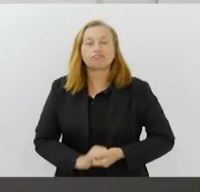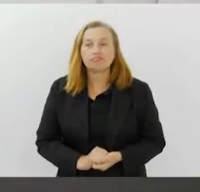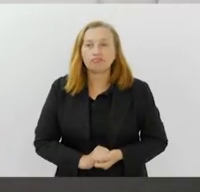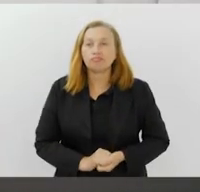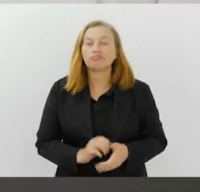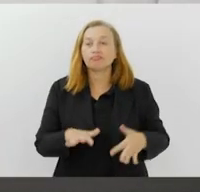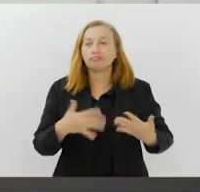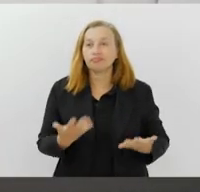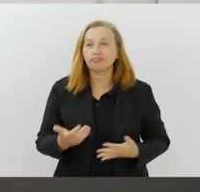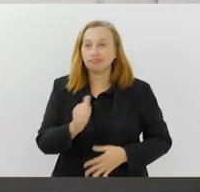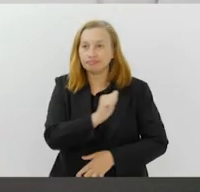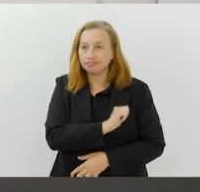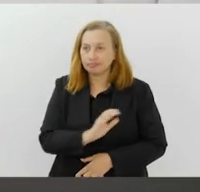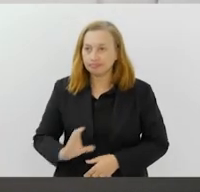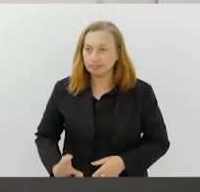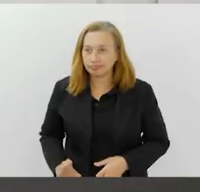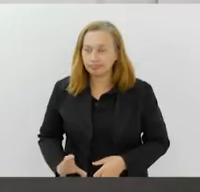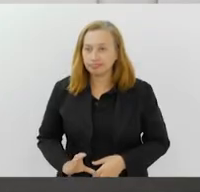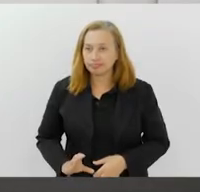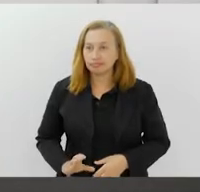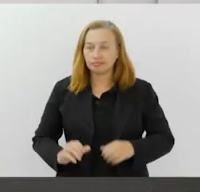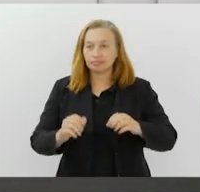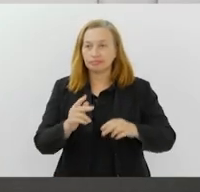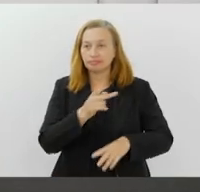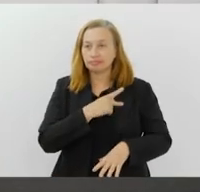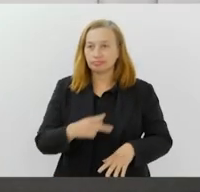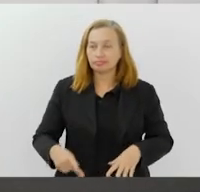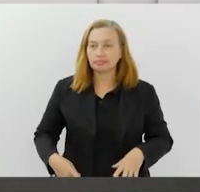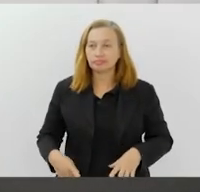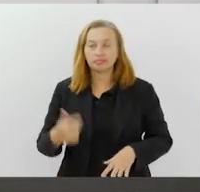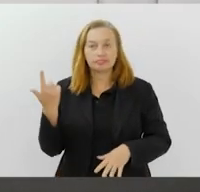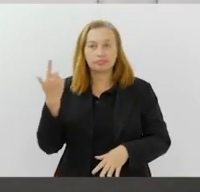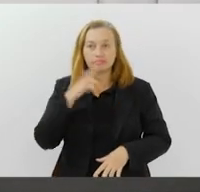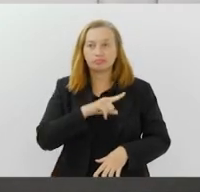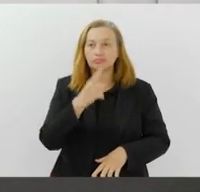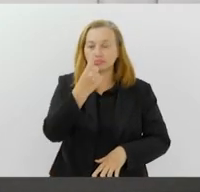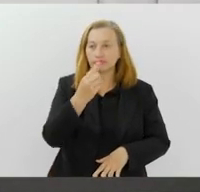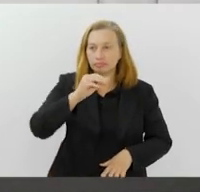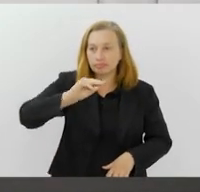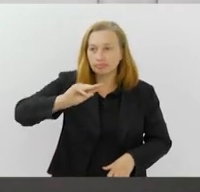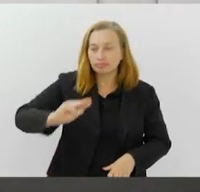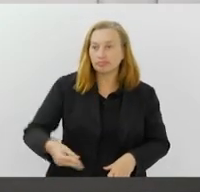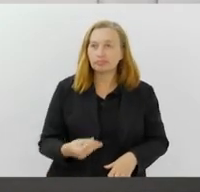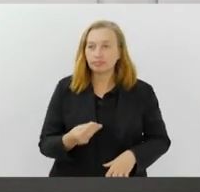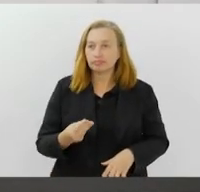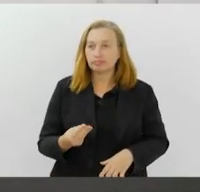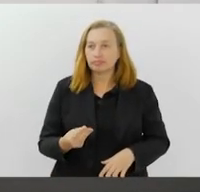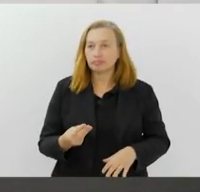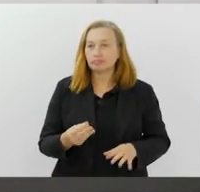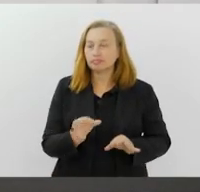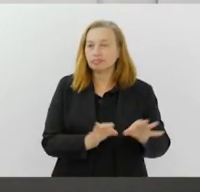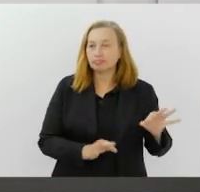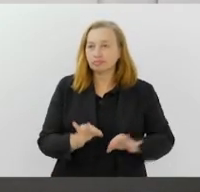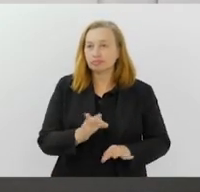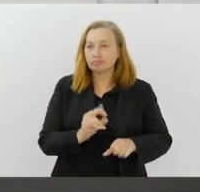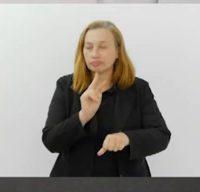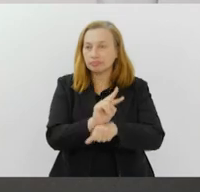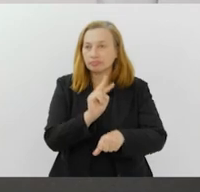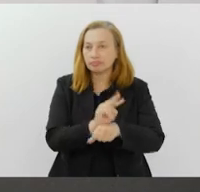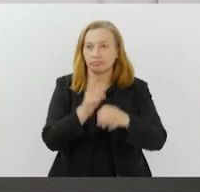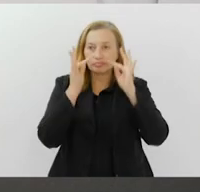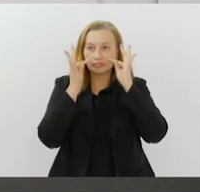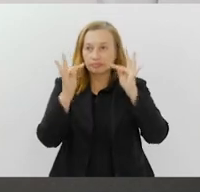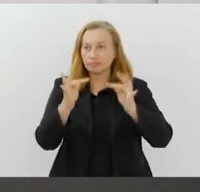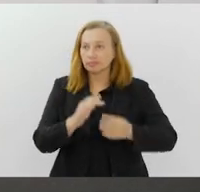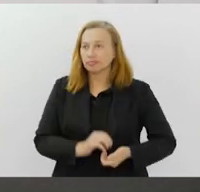André ciliano era presidente da Assembleia que a gente conseguiu 1 milhão da Assembleia pro programa de proteção e Testemunha e a terceiro que a gente fez